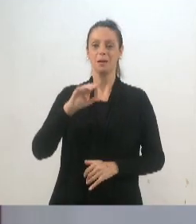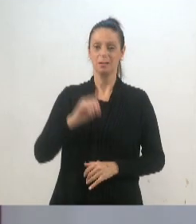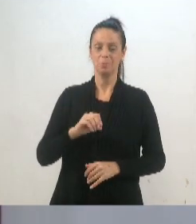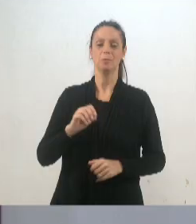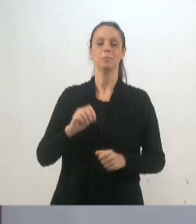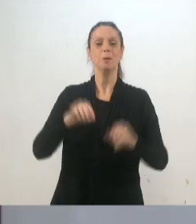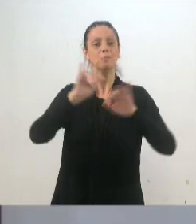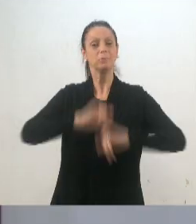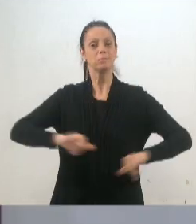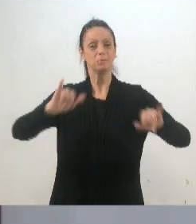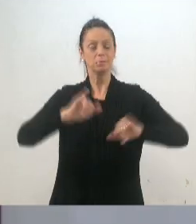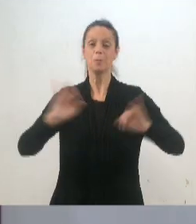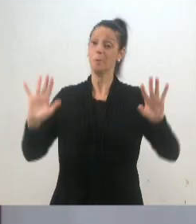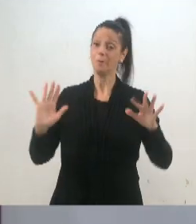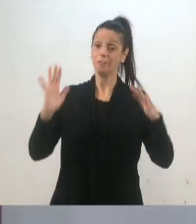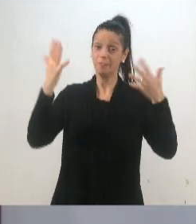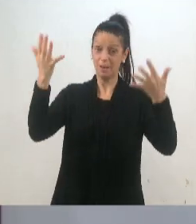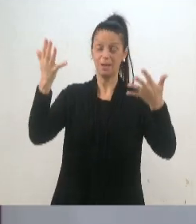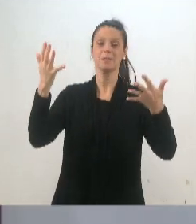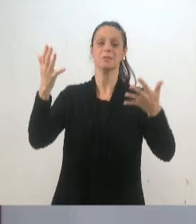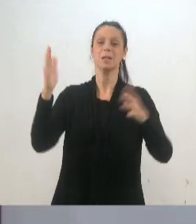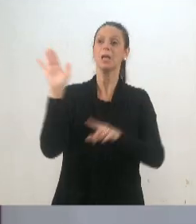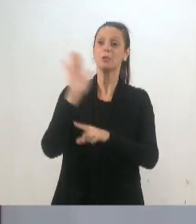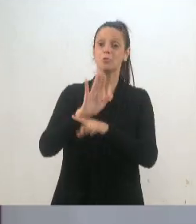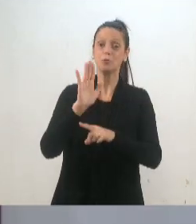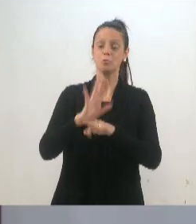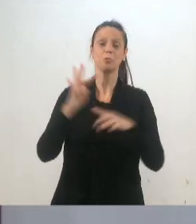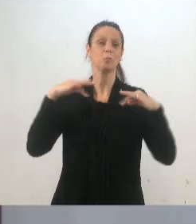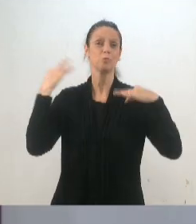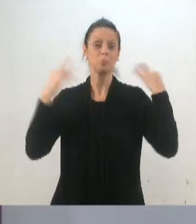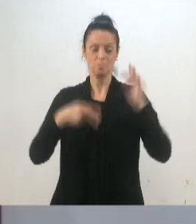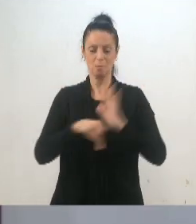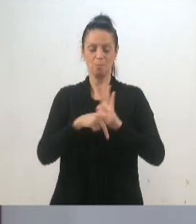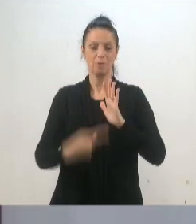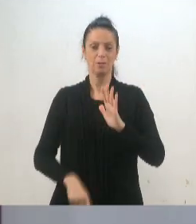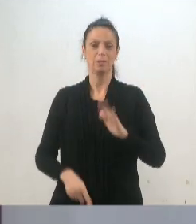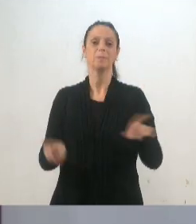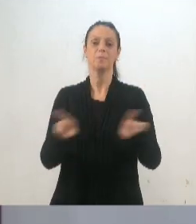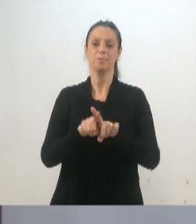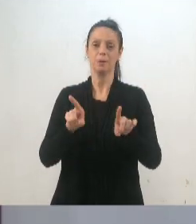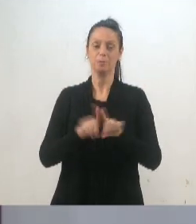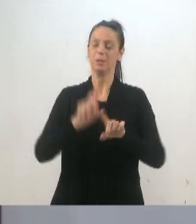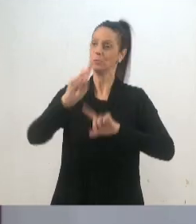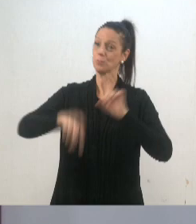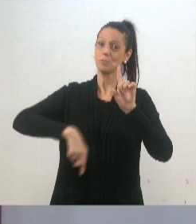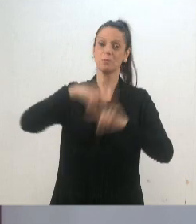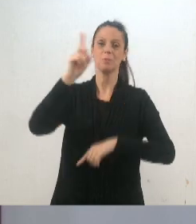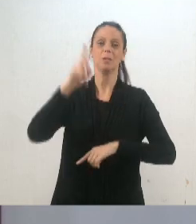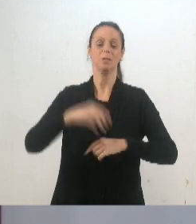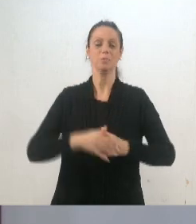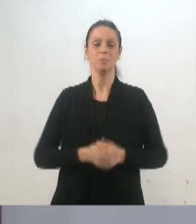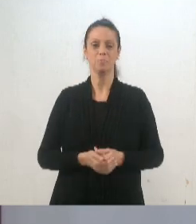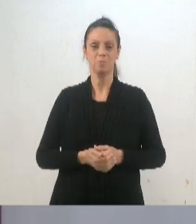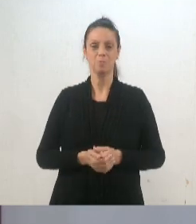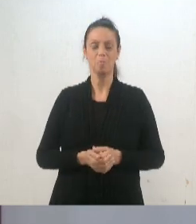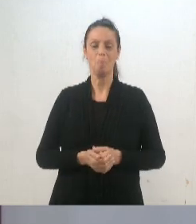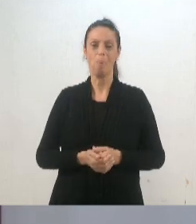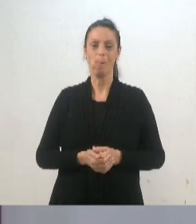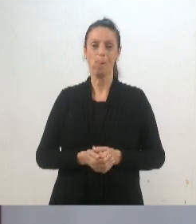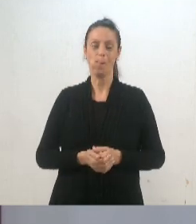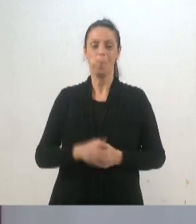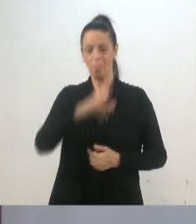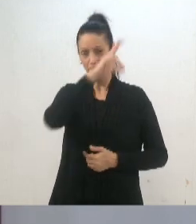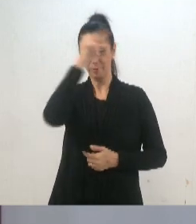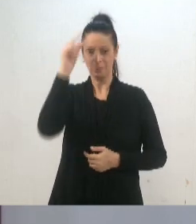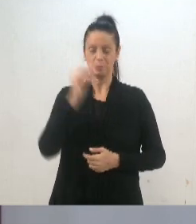propaganda para uma festa que fomenta o turismo da nossa região. Falar que também foi um sucesso a nossa prefeitura